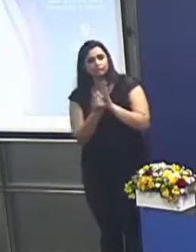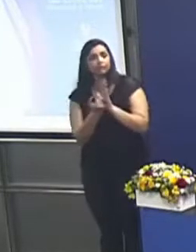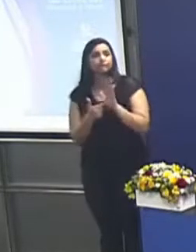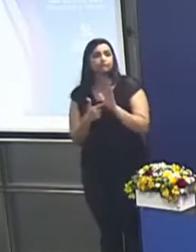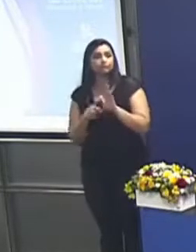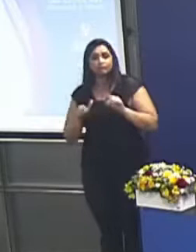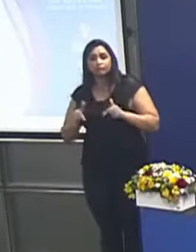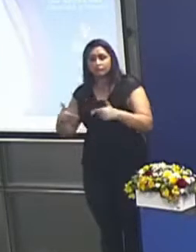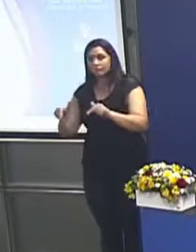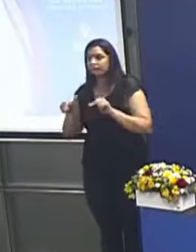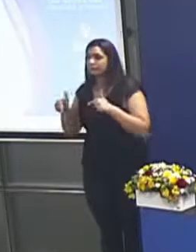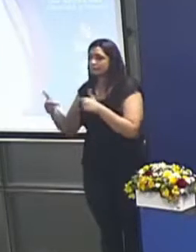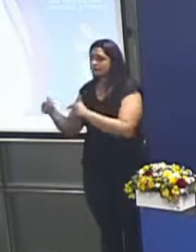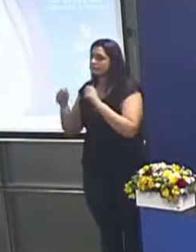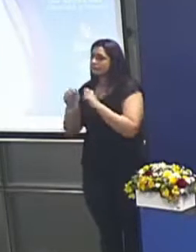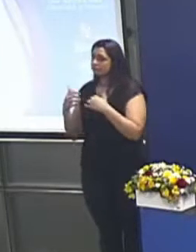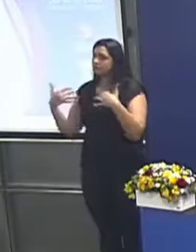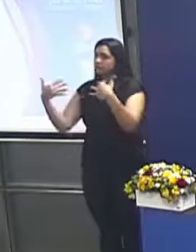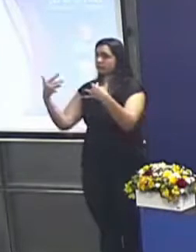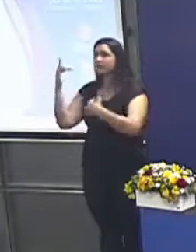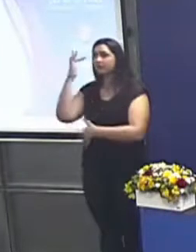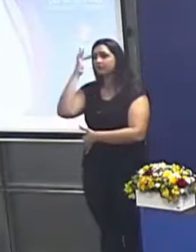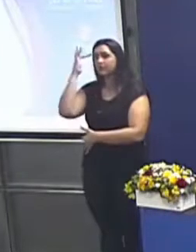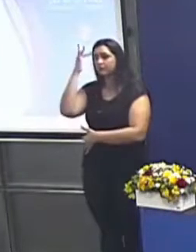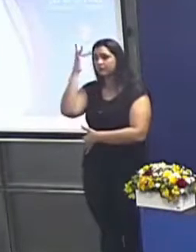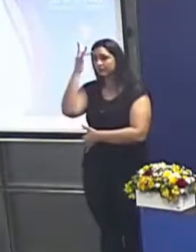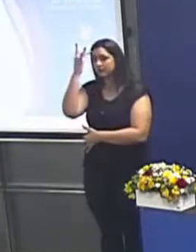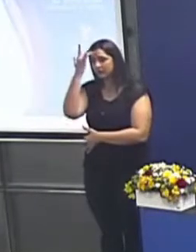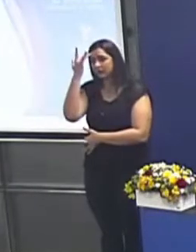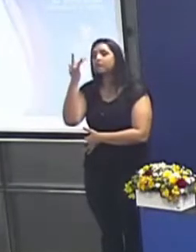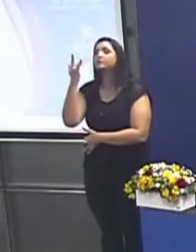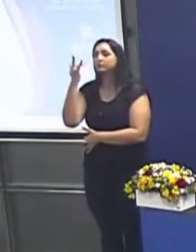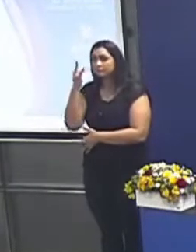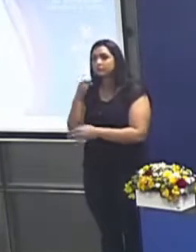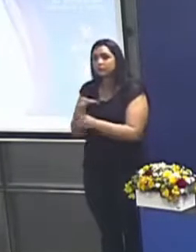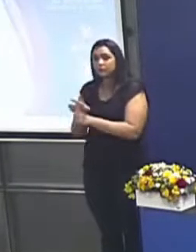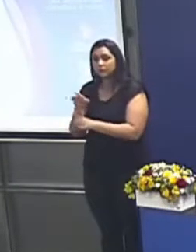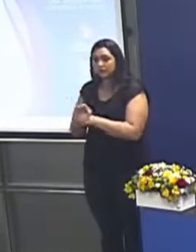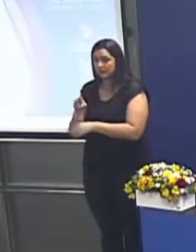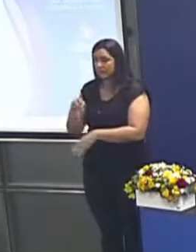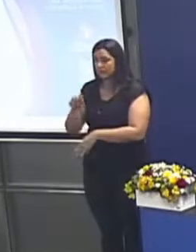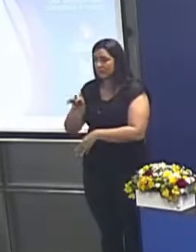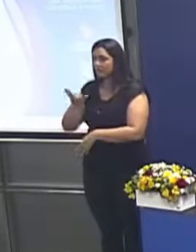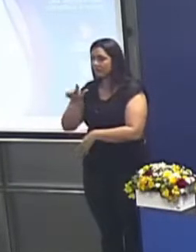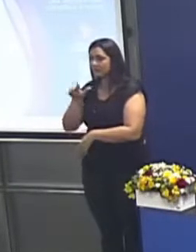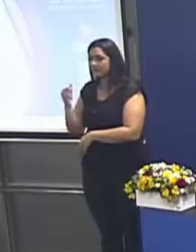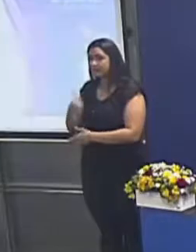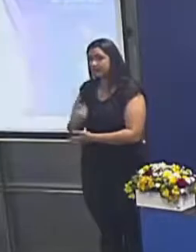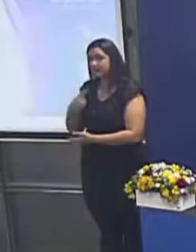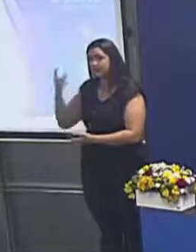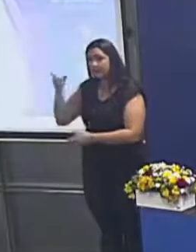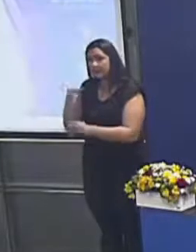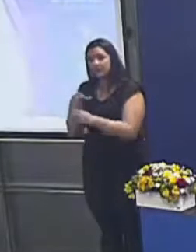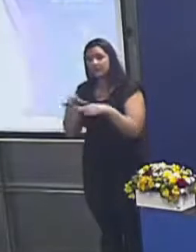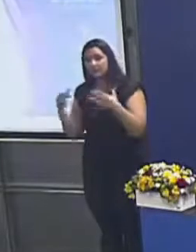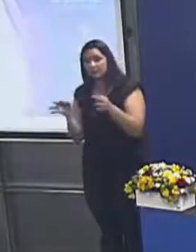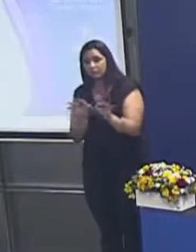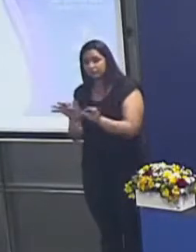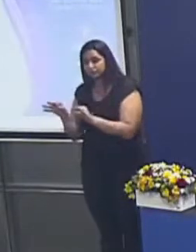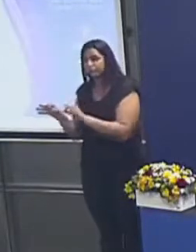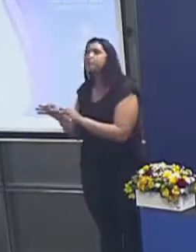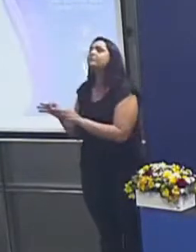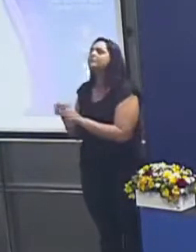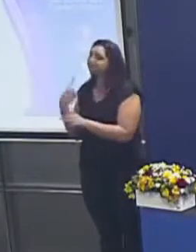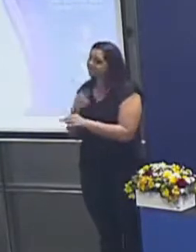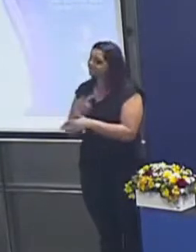tem a luta pela Conferência de Saúde Mental, cuja conselheira Marisa Helena está lá na comissão organizadora, e essa tem